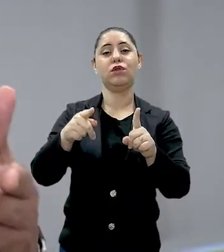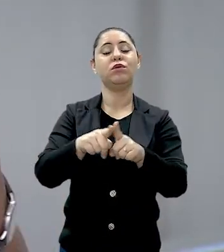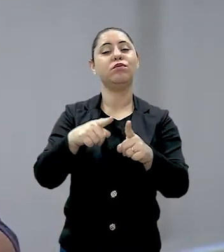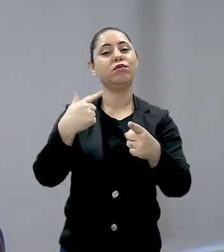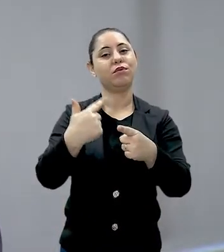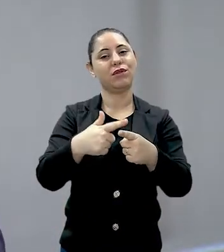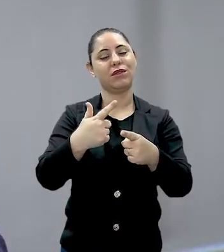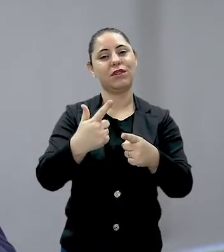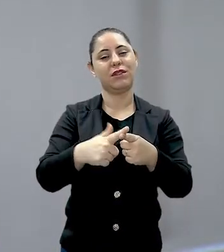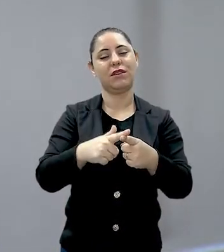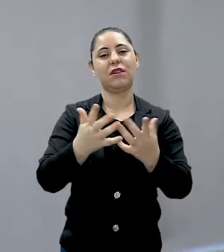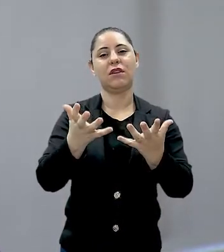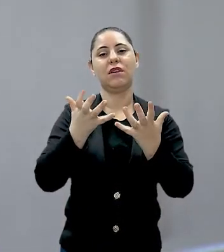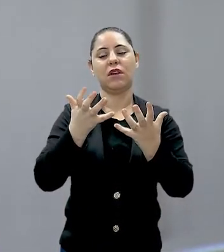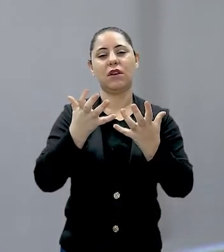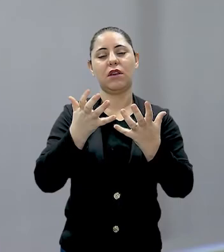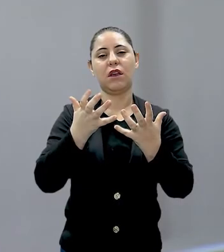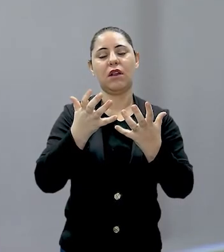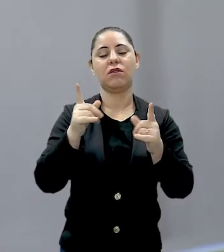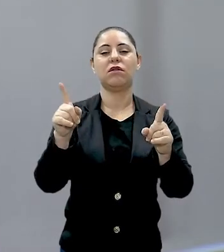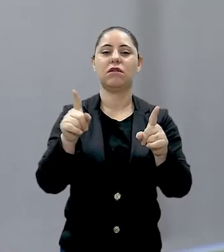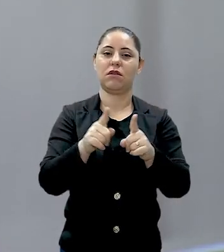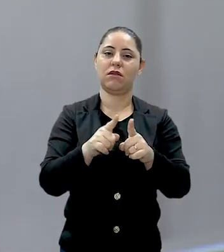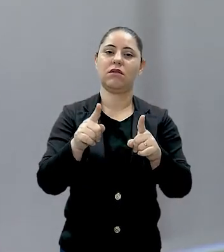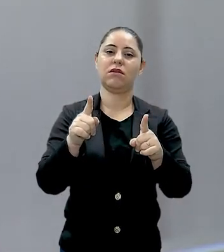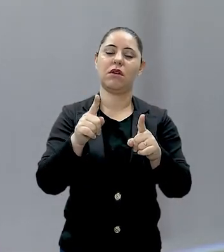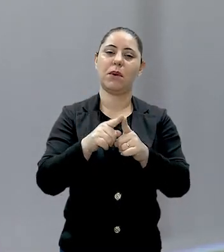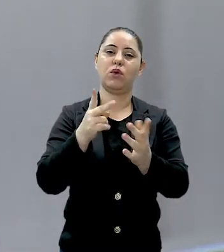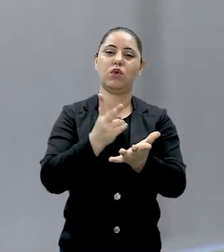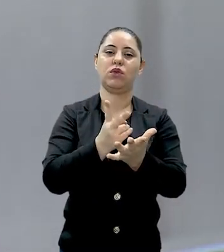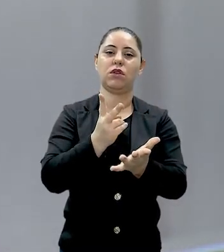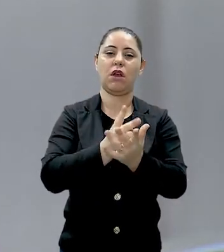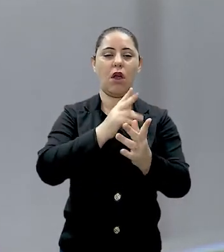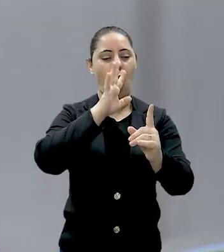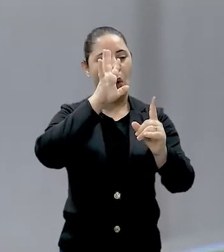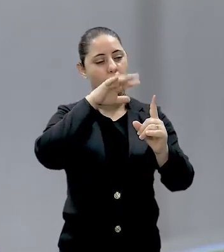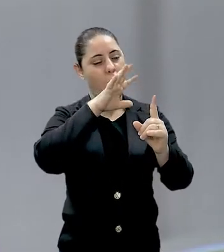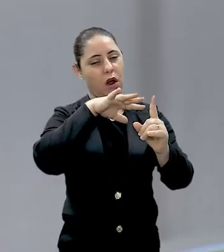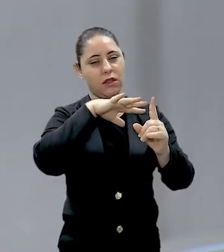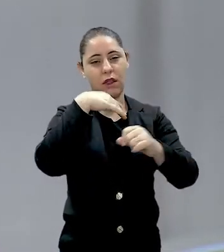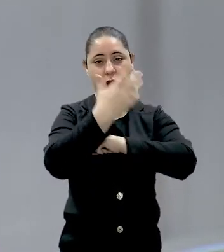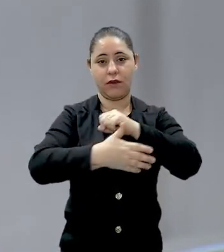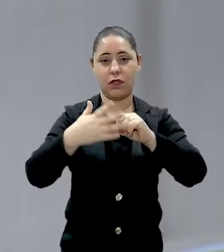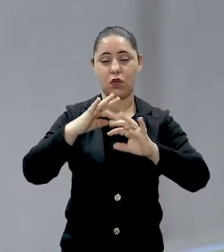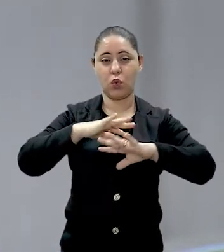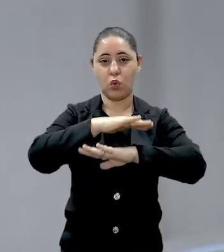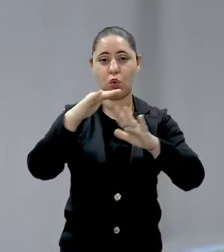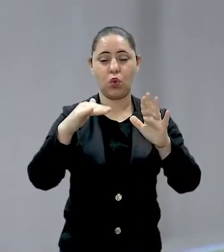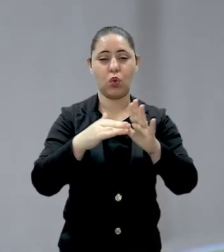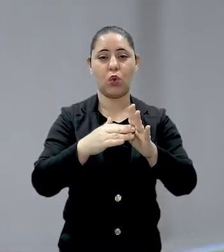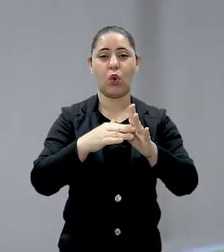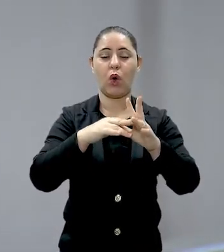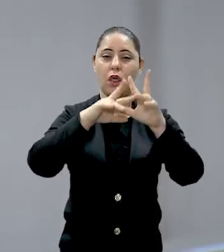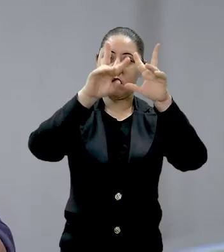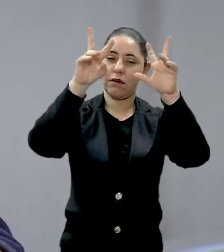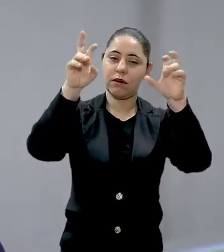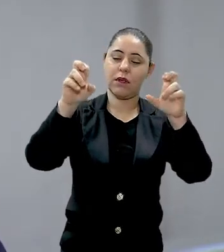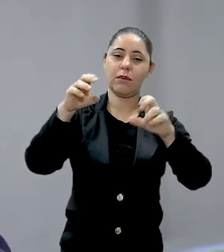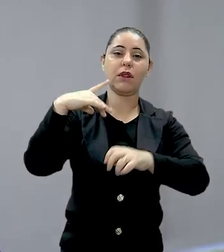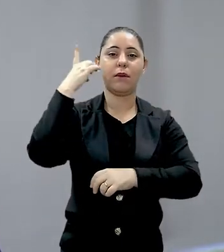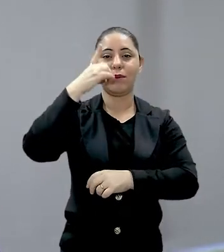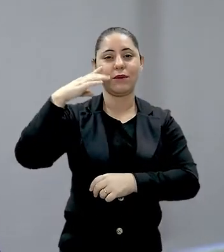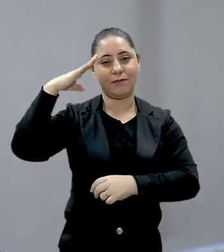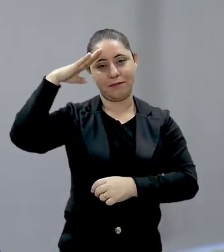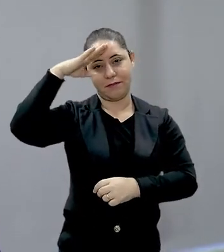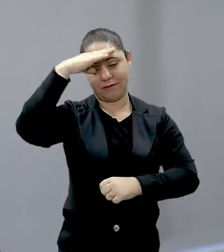dobro, também porque eu quero dessa maneira também estar homenageando e defendendo todas as bandeiras que o meu